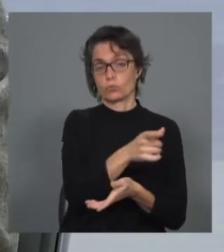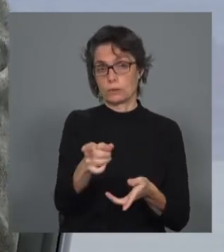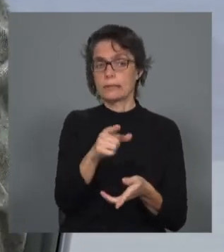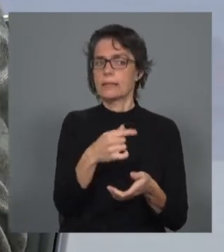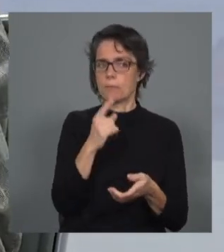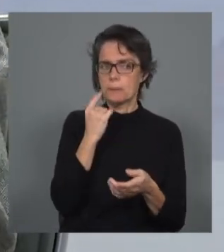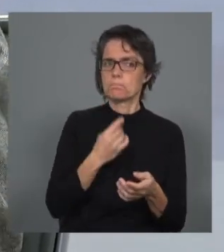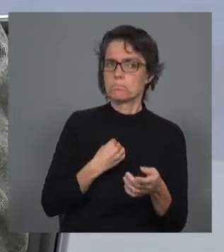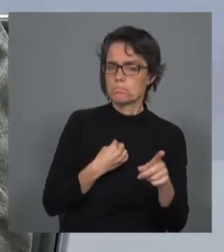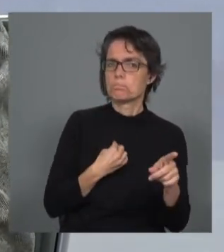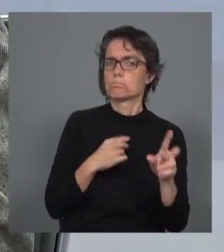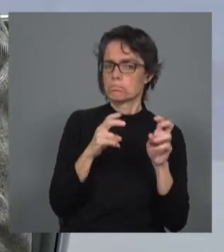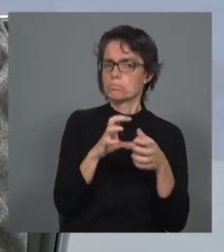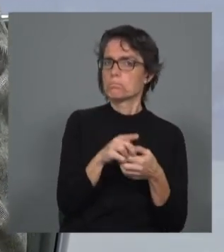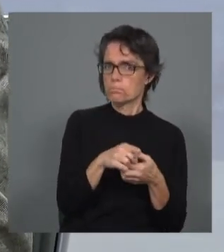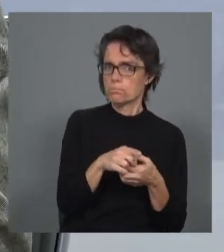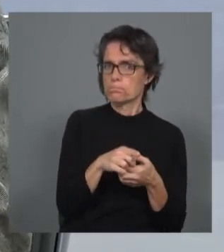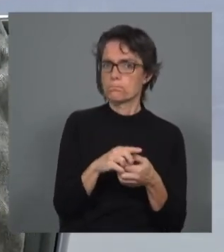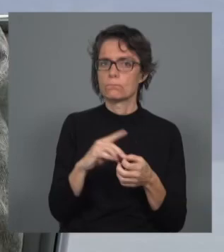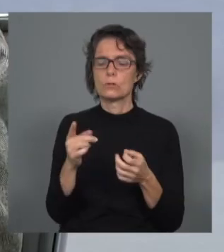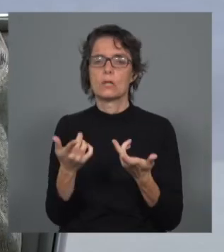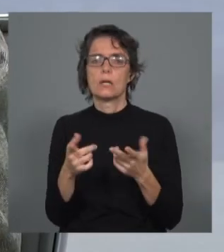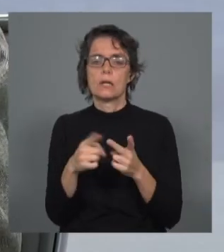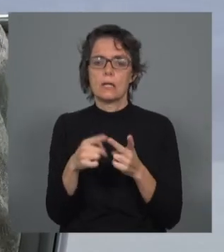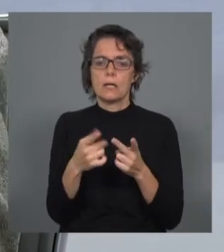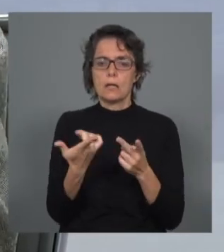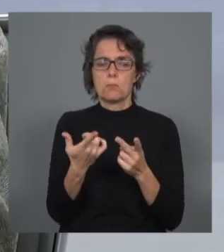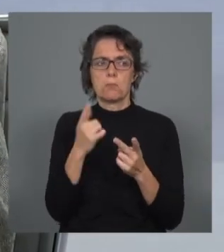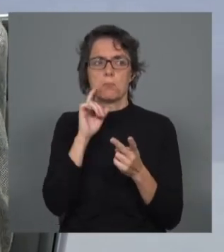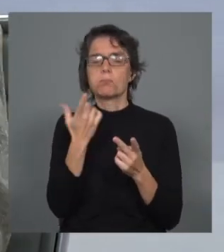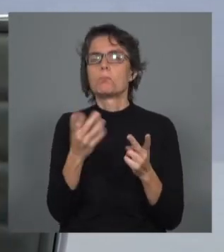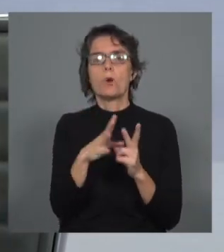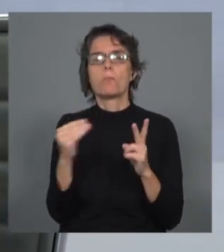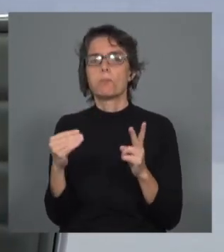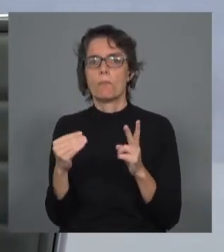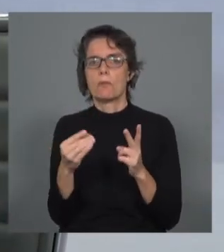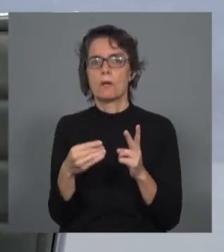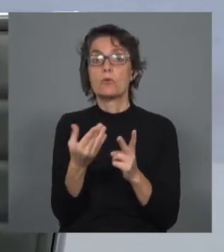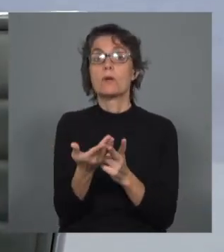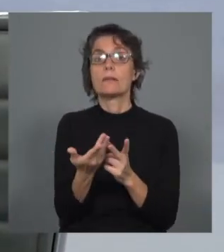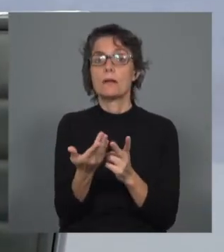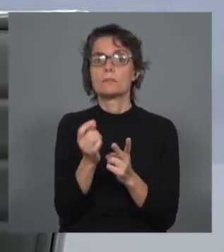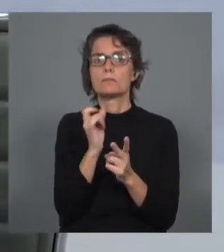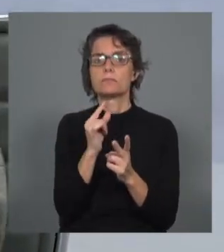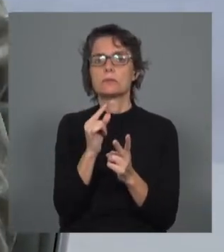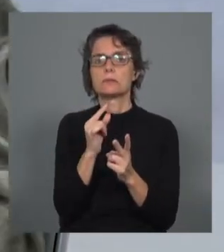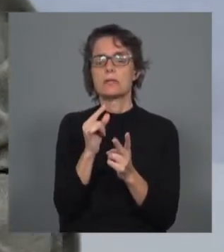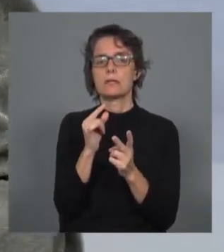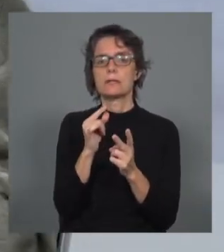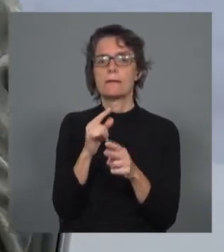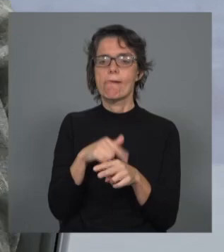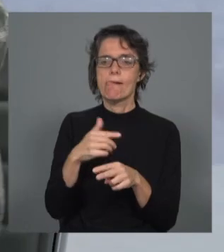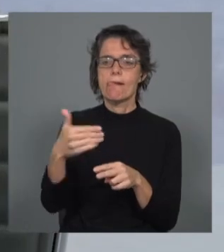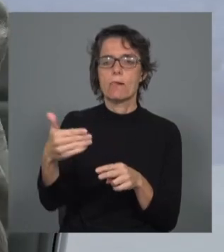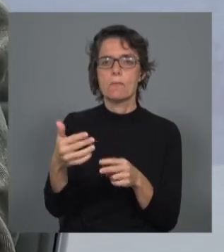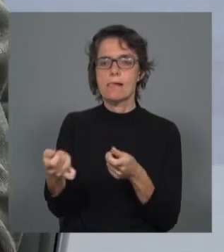nesta matéria, conforme é natural, encontrar modelos que permitam, de alguma maneira, acomodar no tempo os aumentos